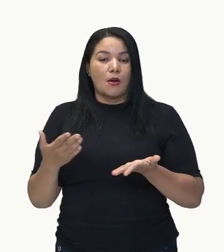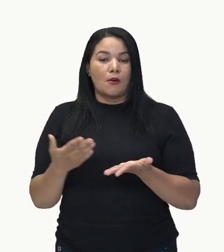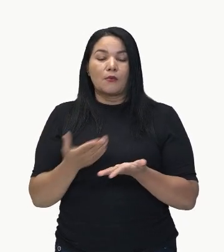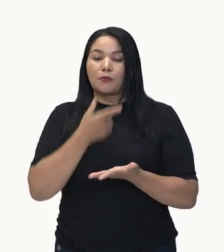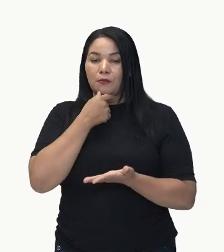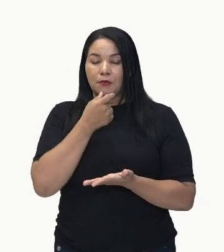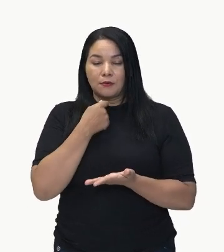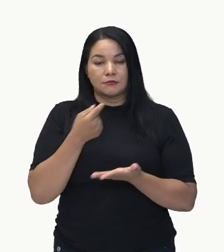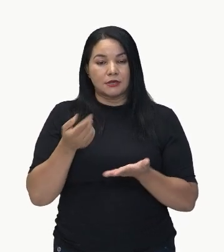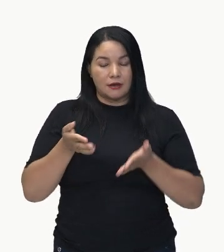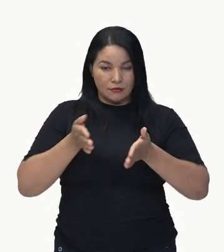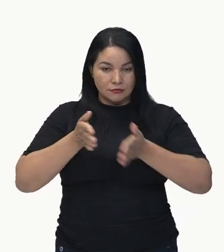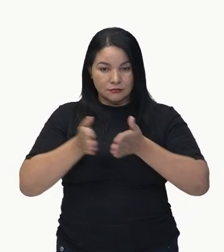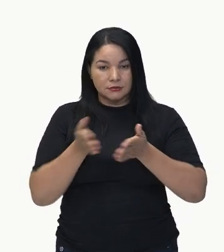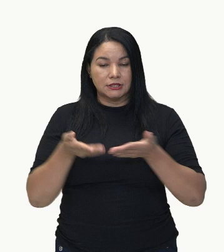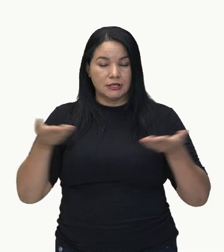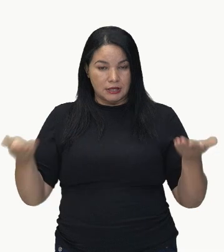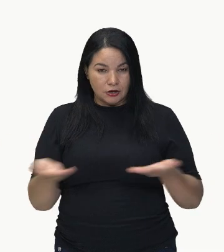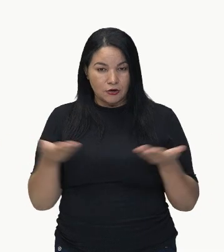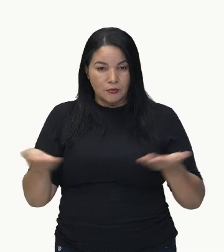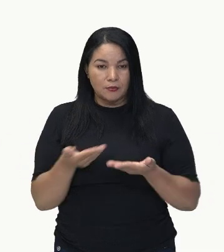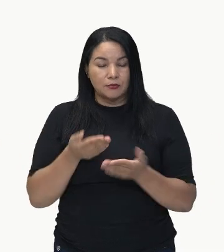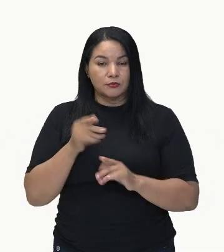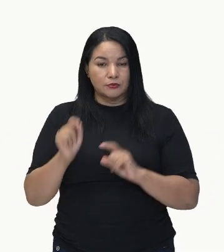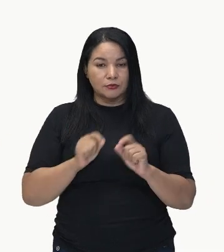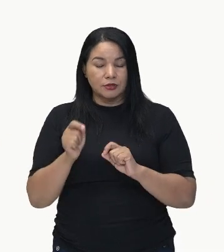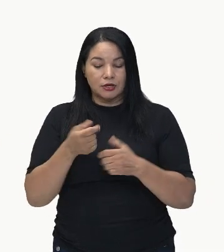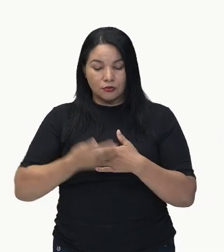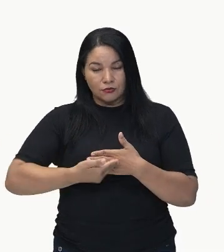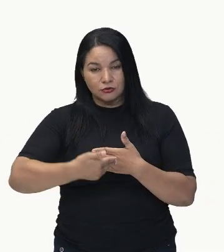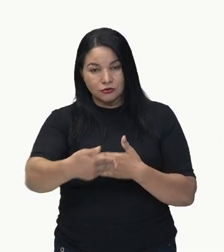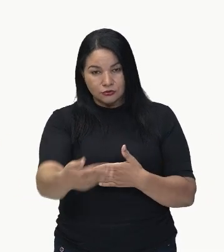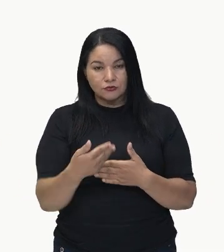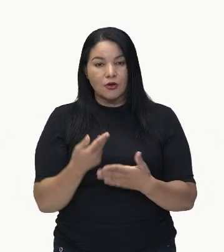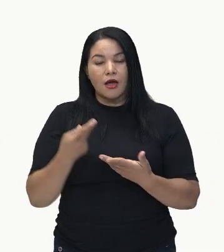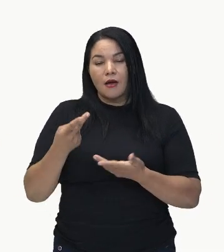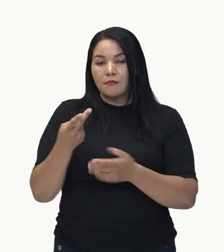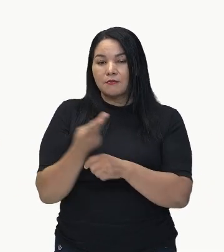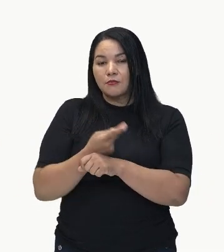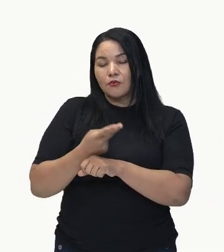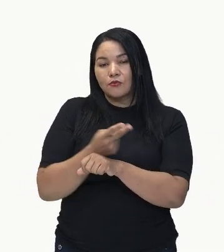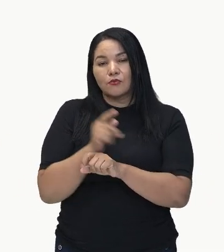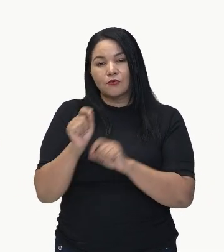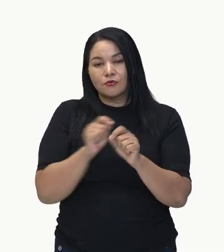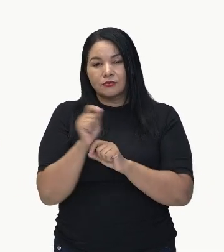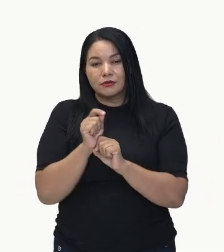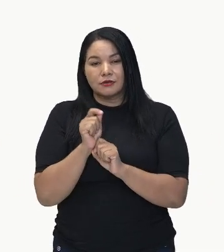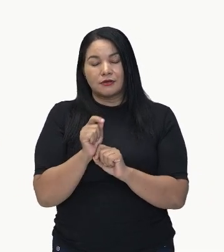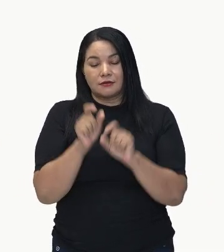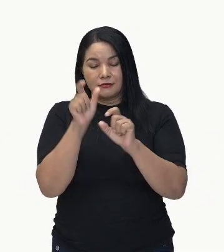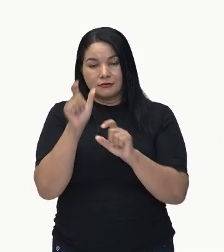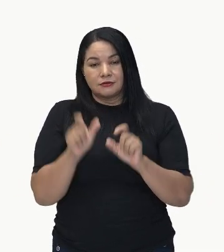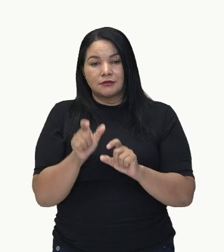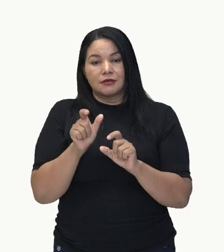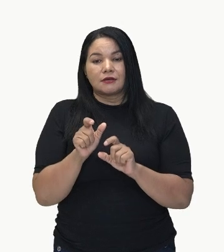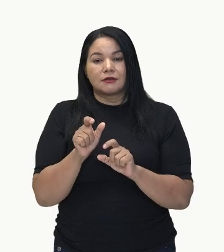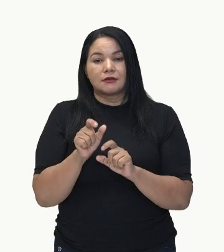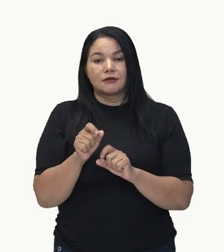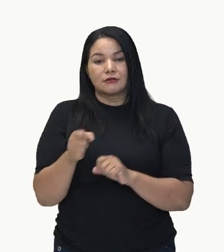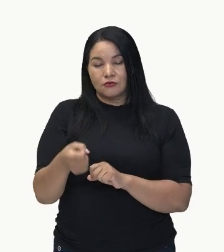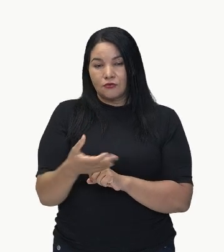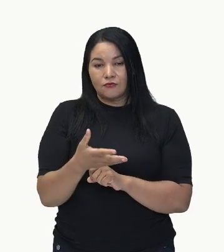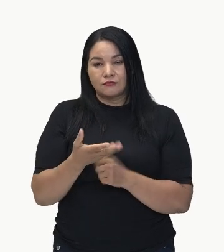momento, né, na atualidade, na modernidade, continua buscando ser clássico. Ou seja, deixando de lado